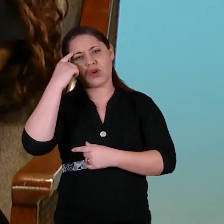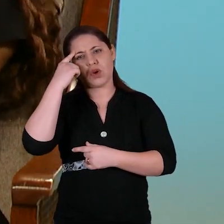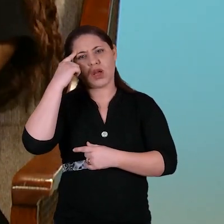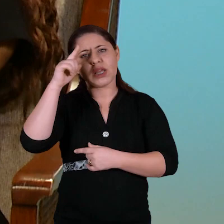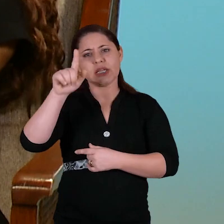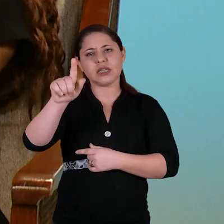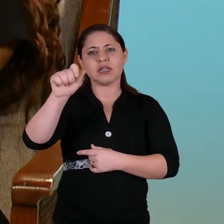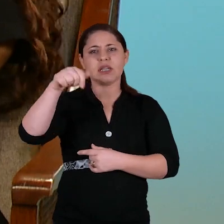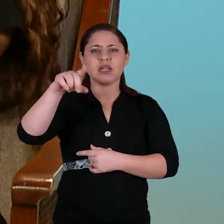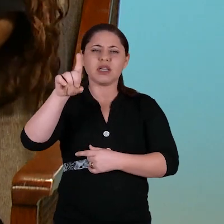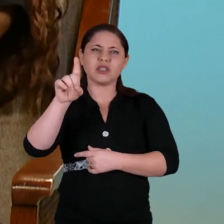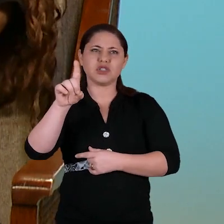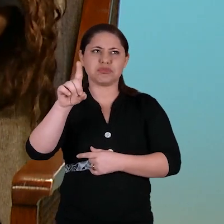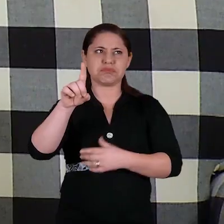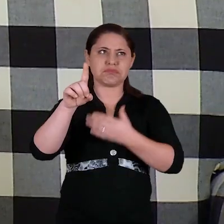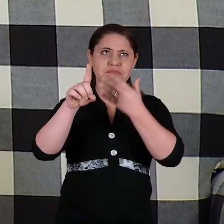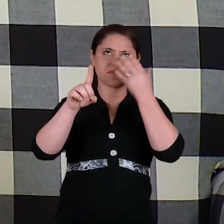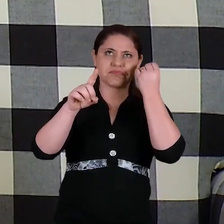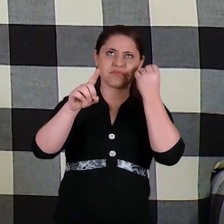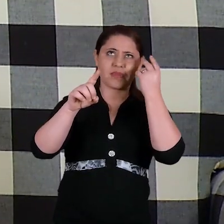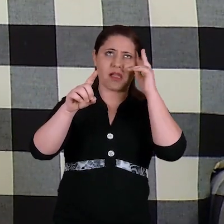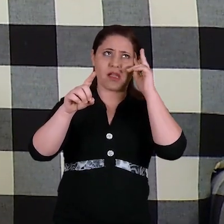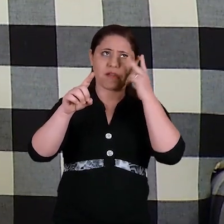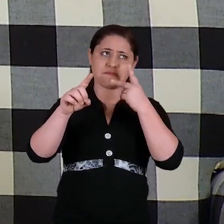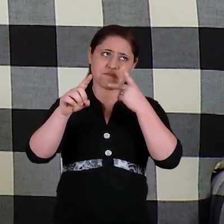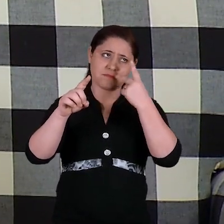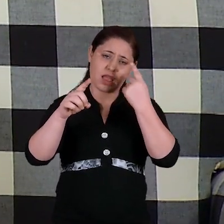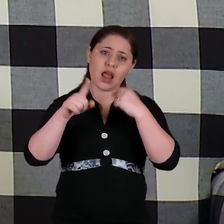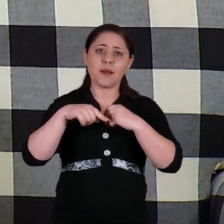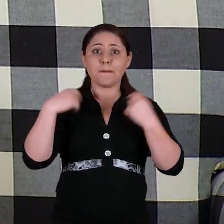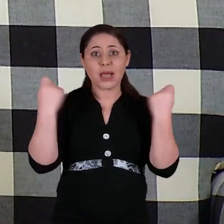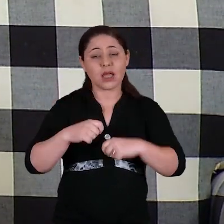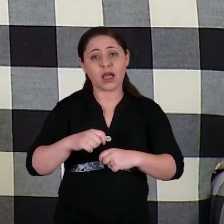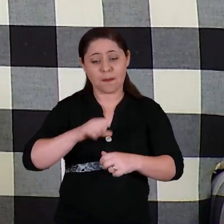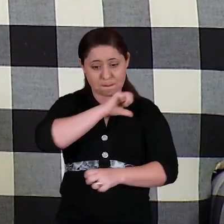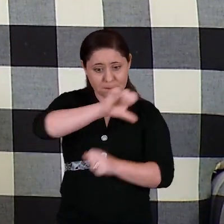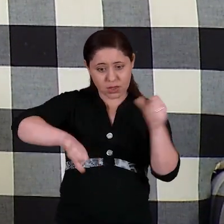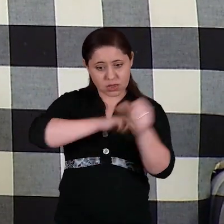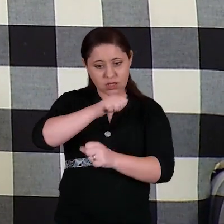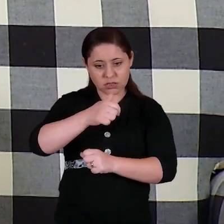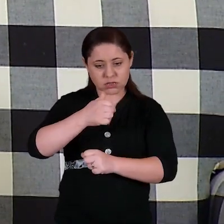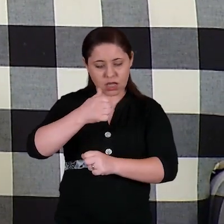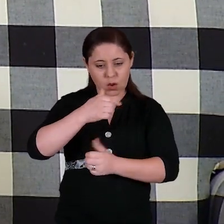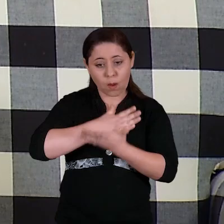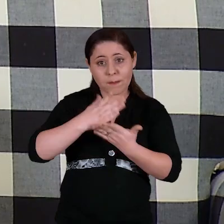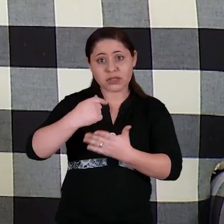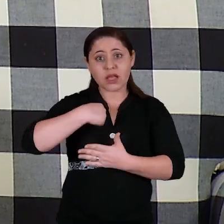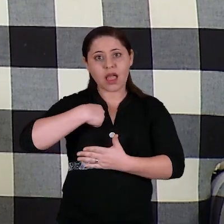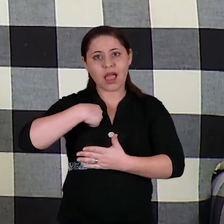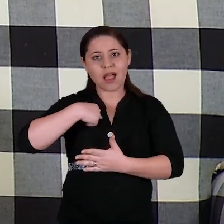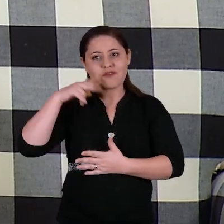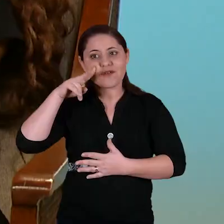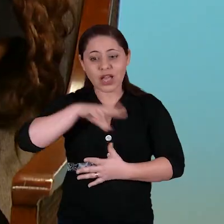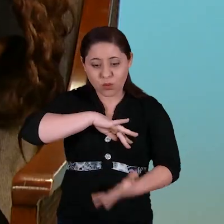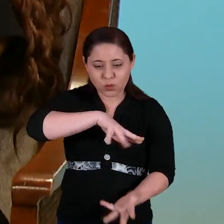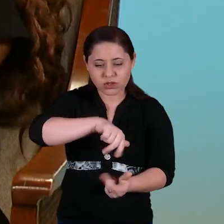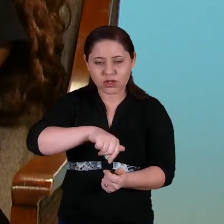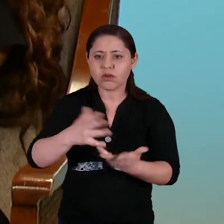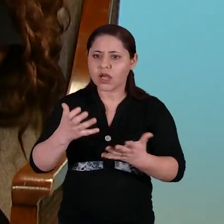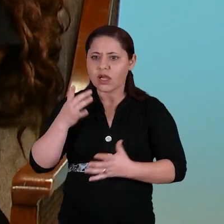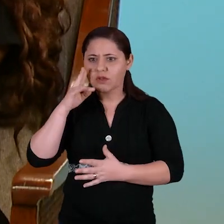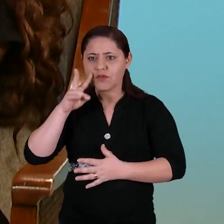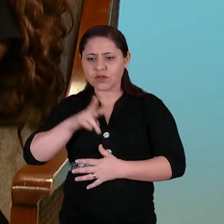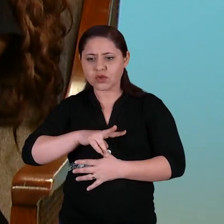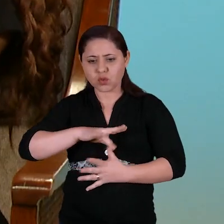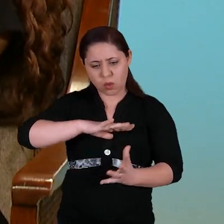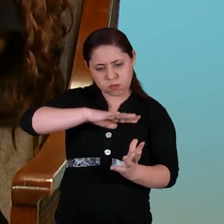Gandhi, se eu não me engano, a gente tem que ser a mudança que a gente quer ver no mundo, né? Então, eu quero muito que um dia eu